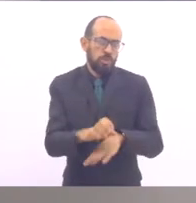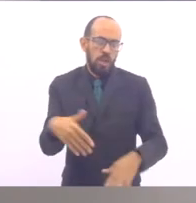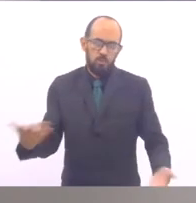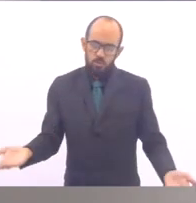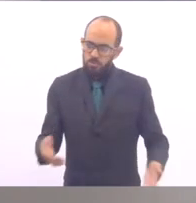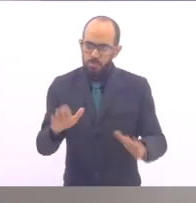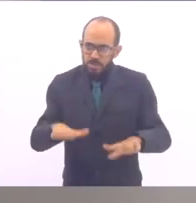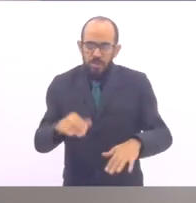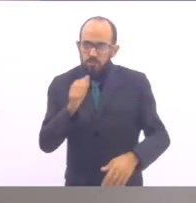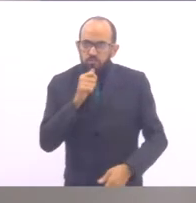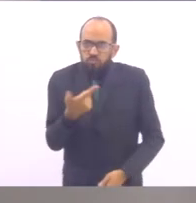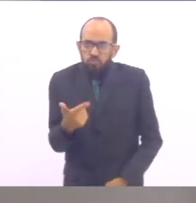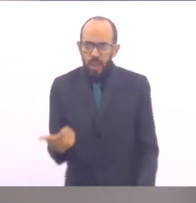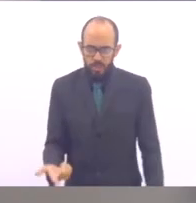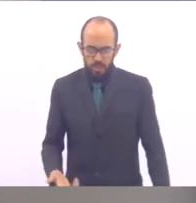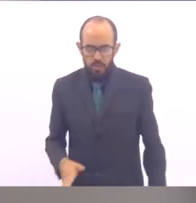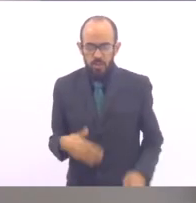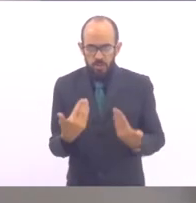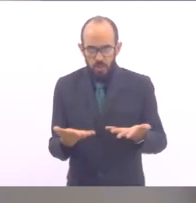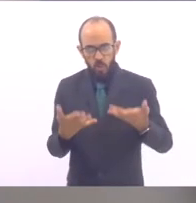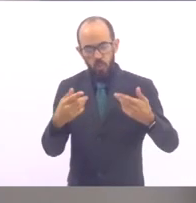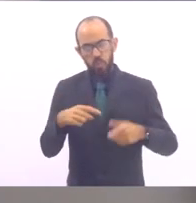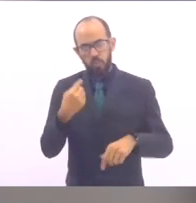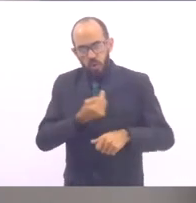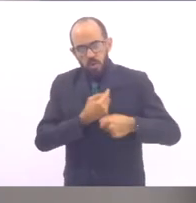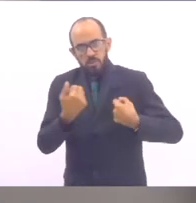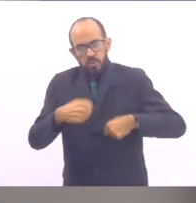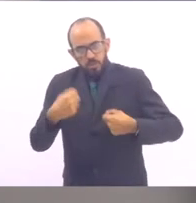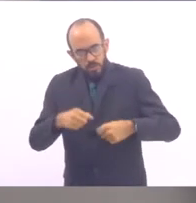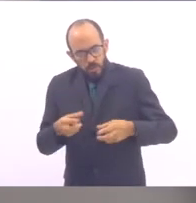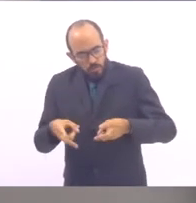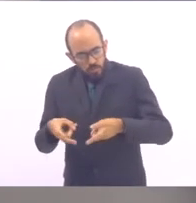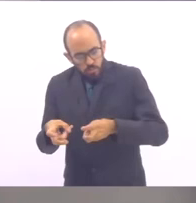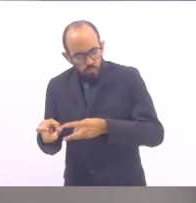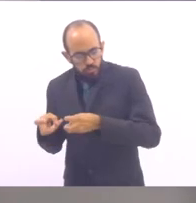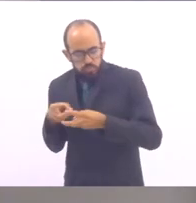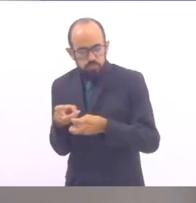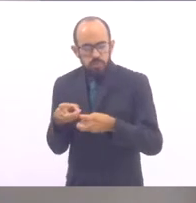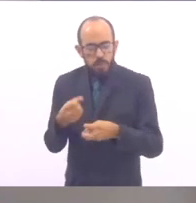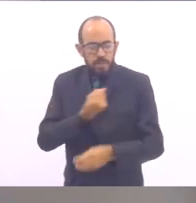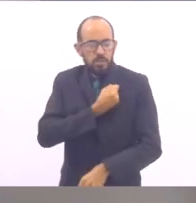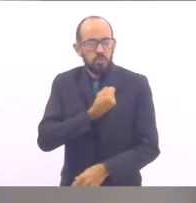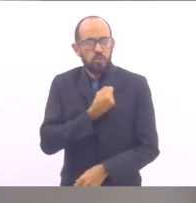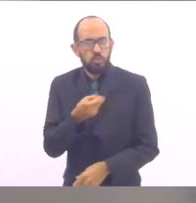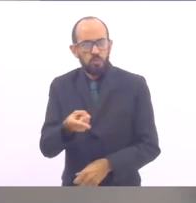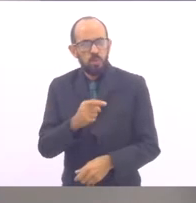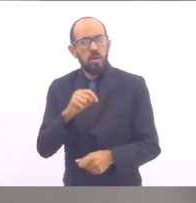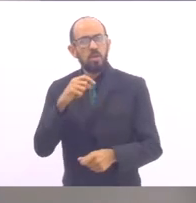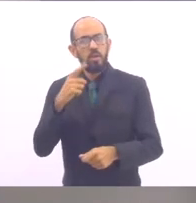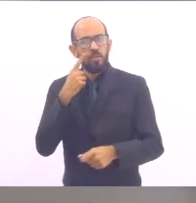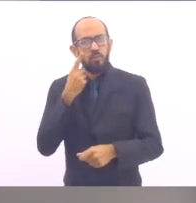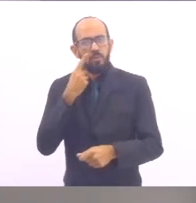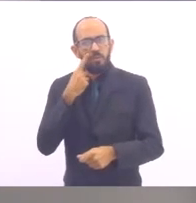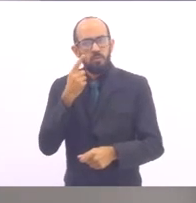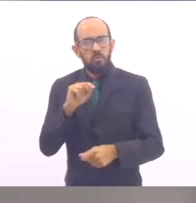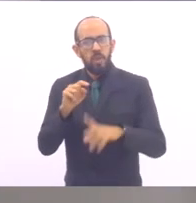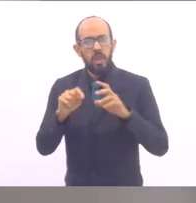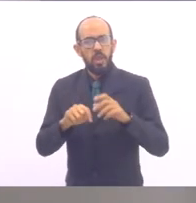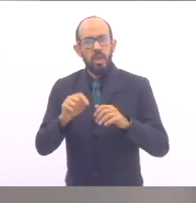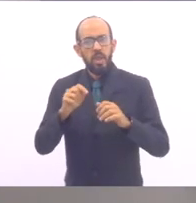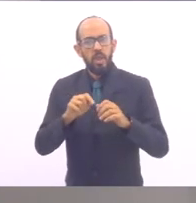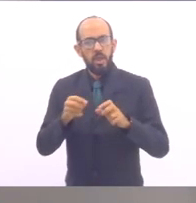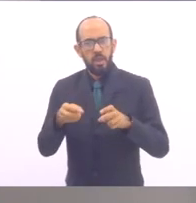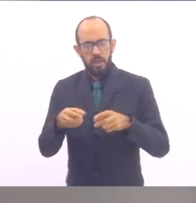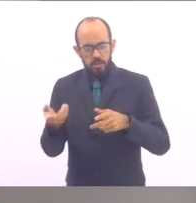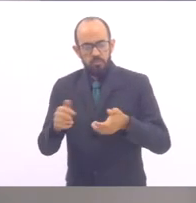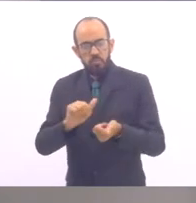estamos. Então, o ADA precisa de uma série de AD. Quadros, AD. Precisa claro. De uma série de olhares e